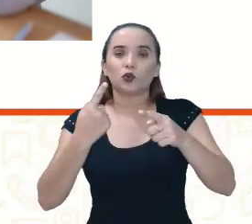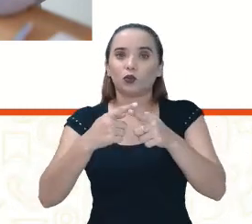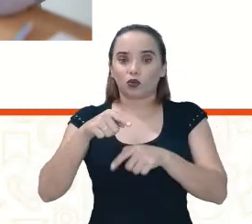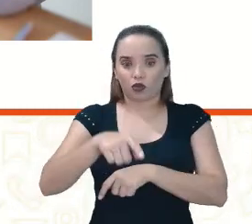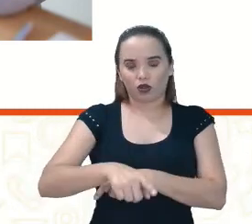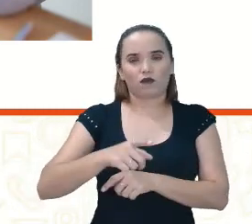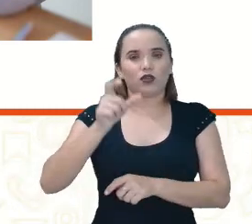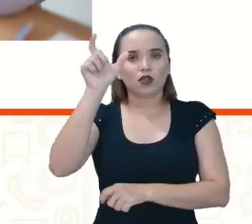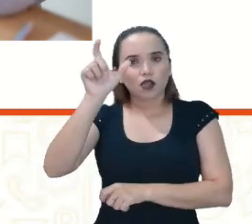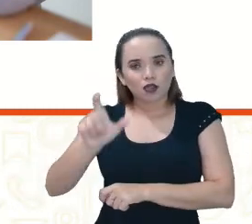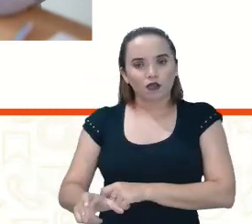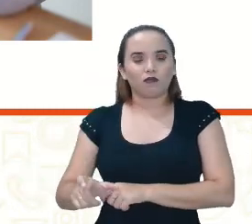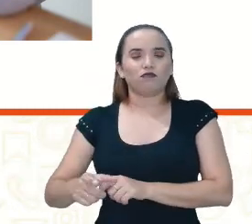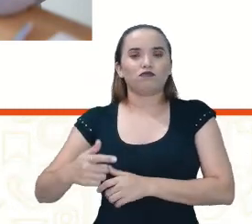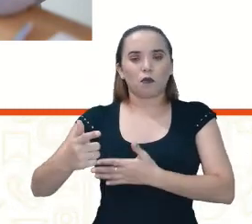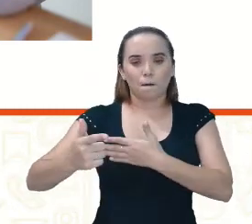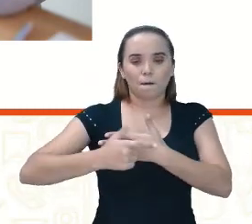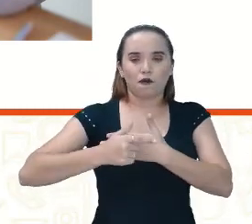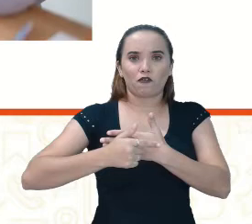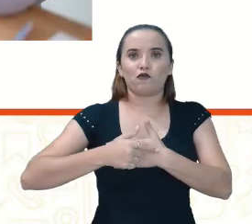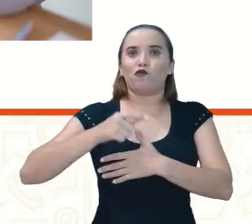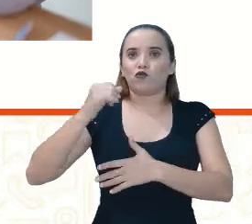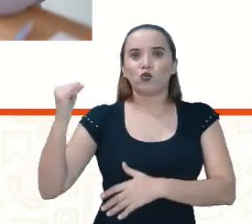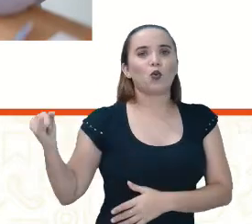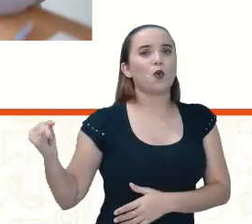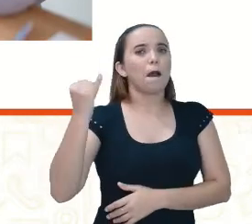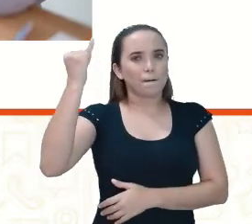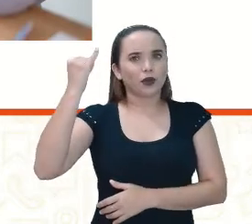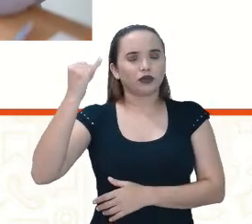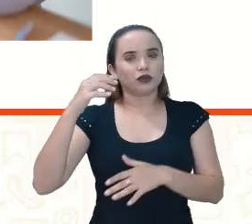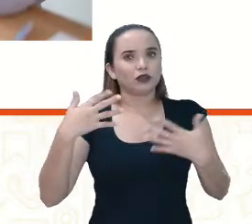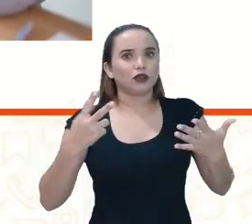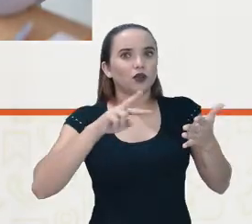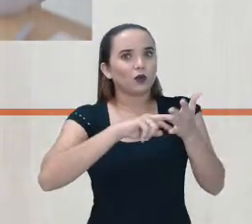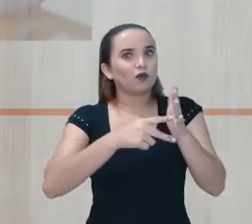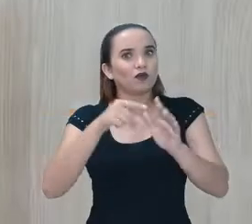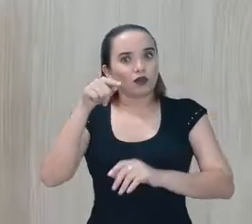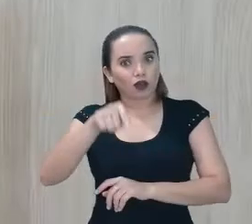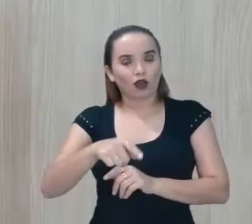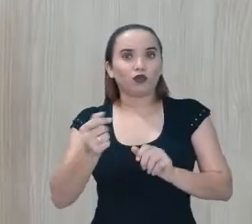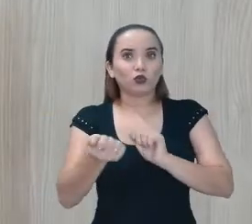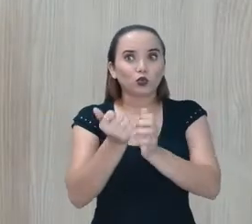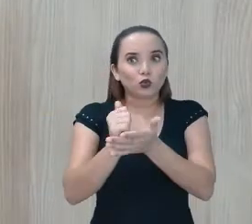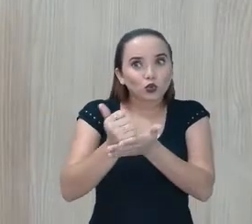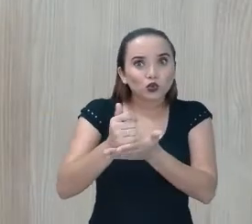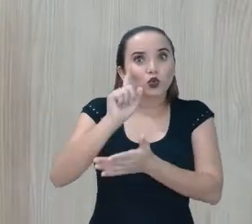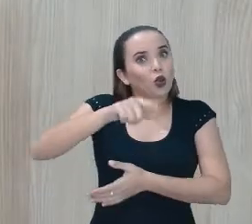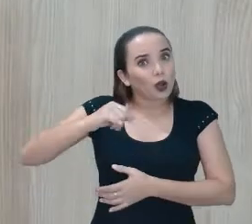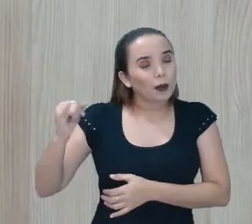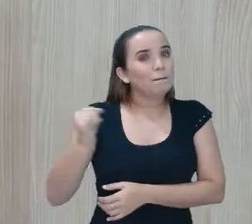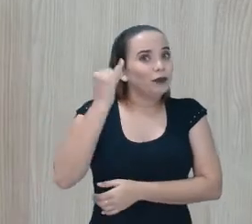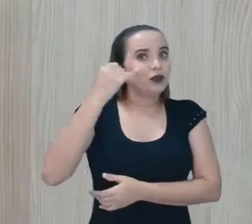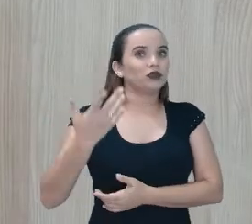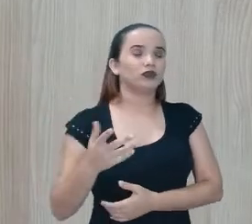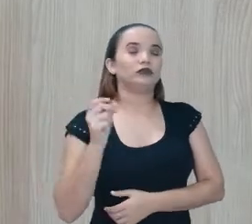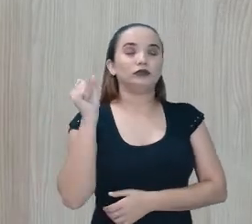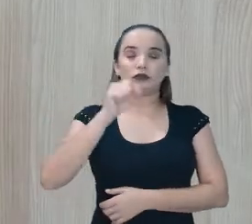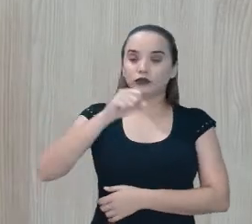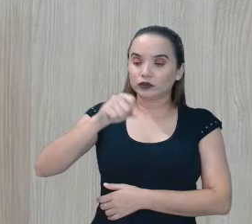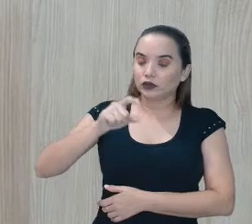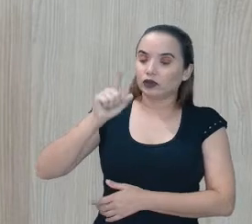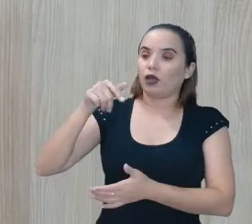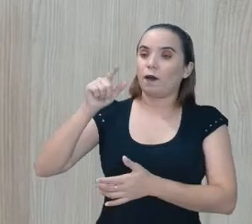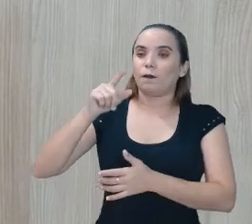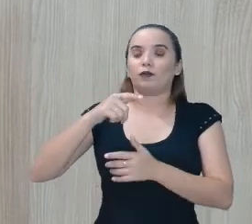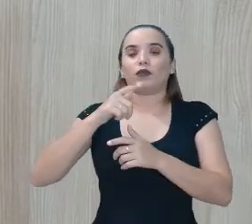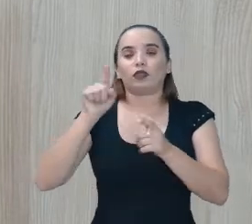daquele momento. Não é, Thaís? Então, esse jogo vai ter um significado muito grande para ele. Mais uma vez, a importância do professor conhecer seu